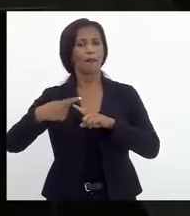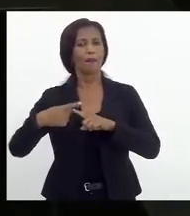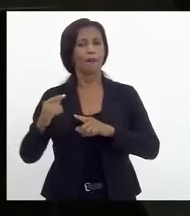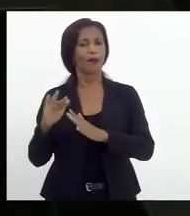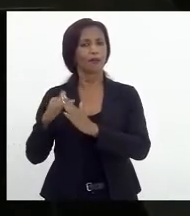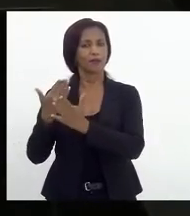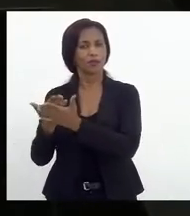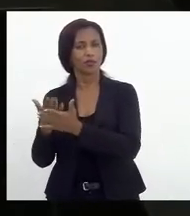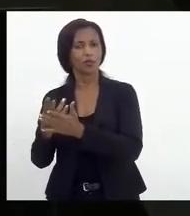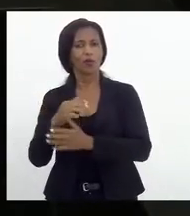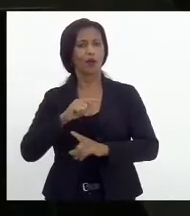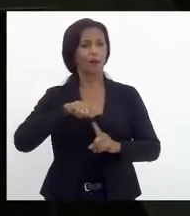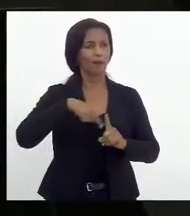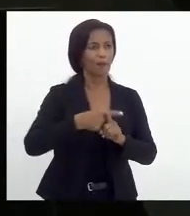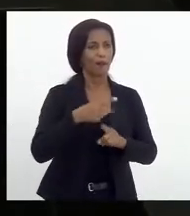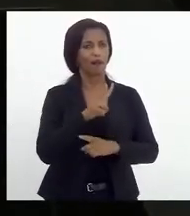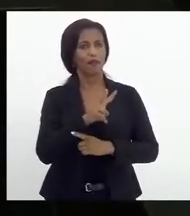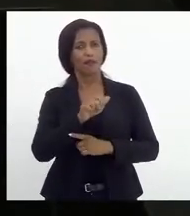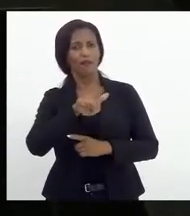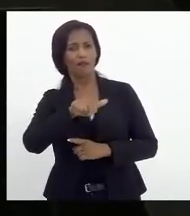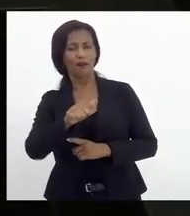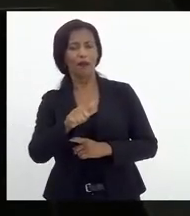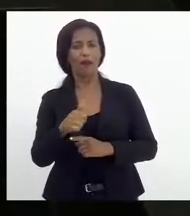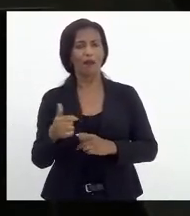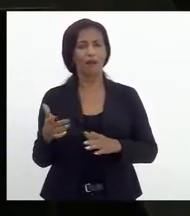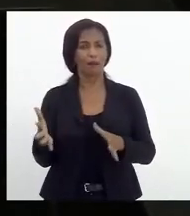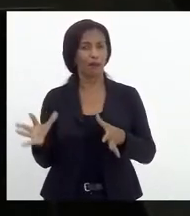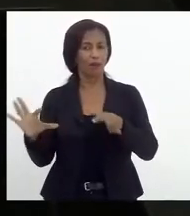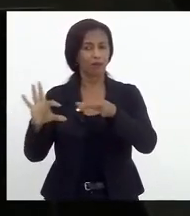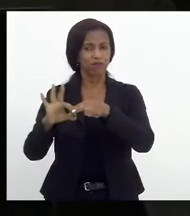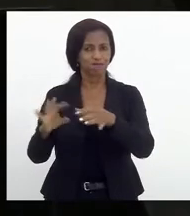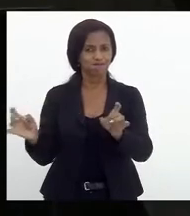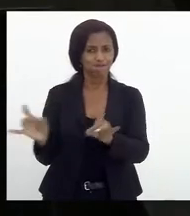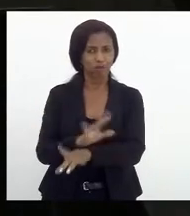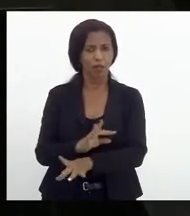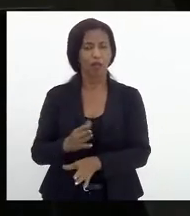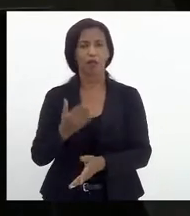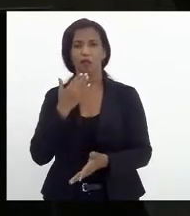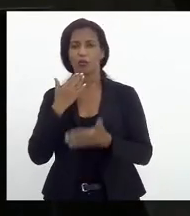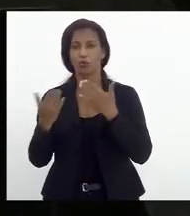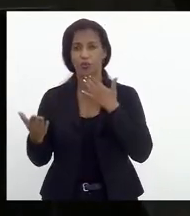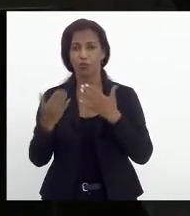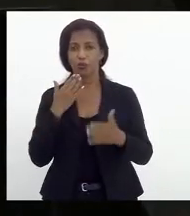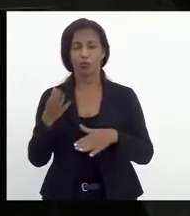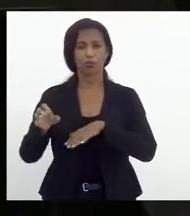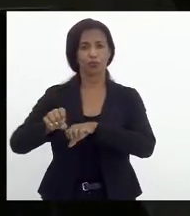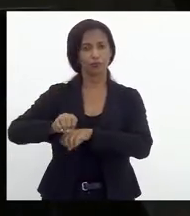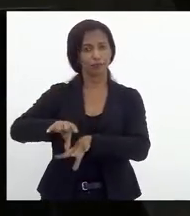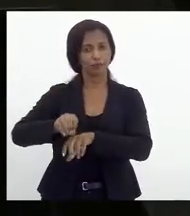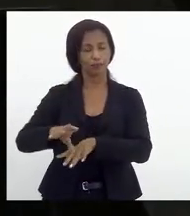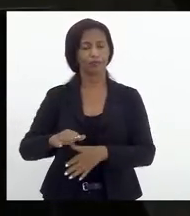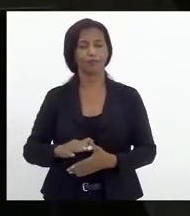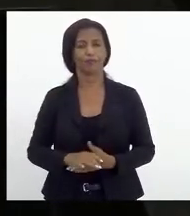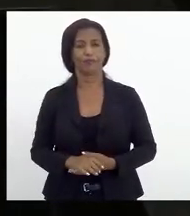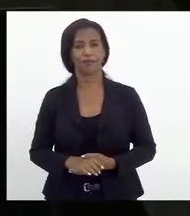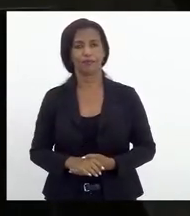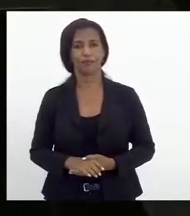escolas, mais vagas, atendimento mais completo às demandas educacionais